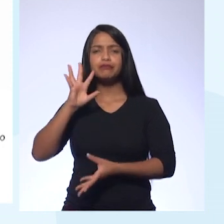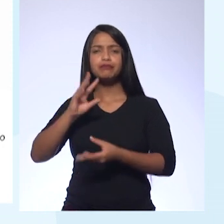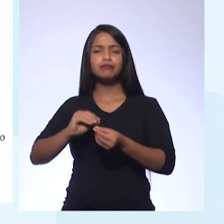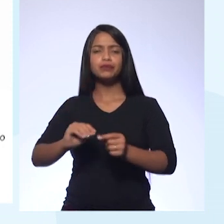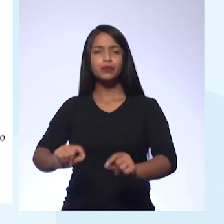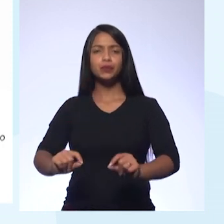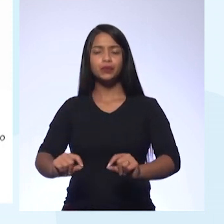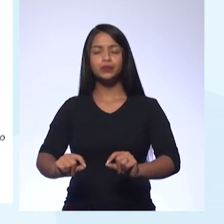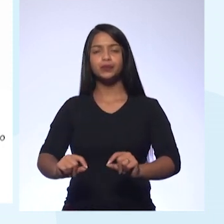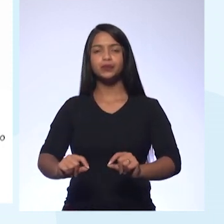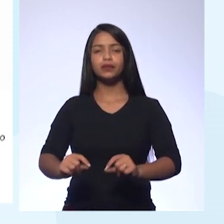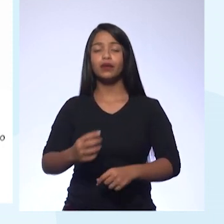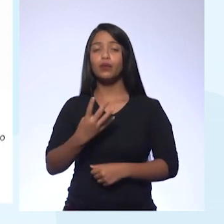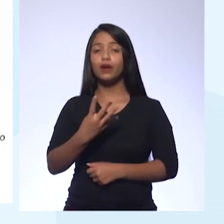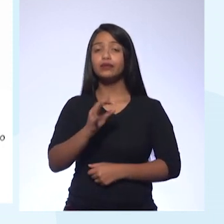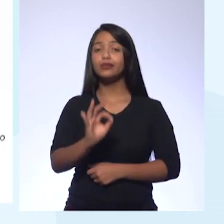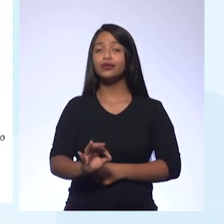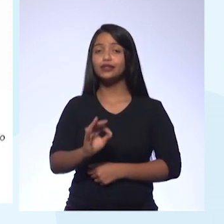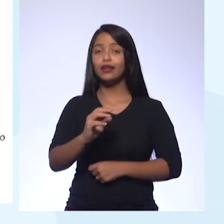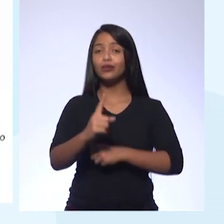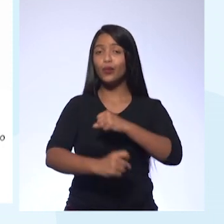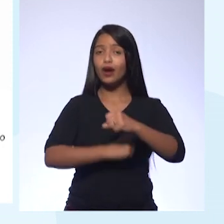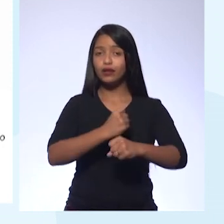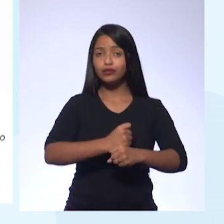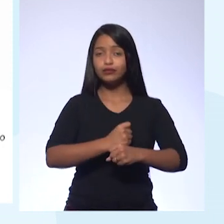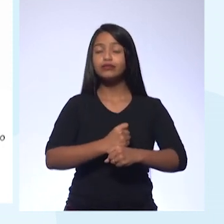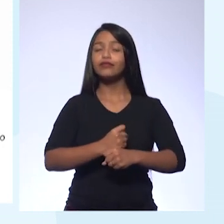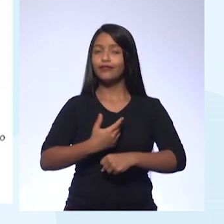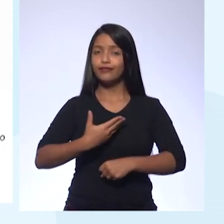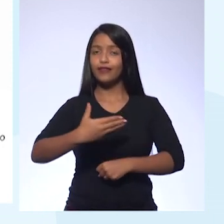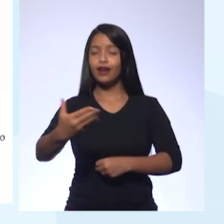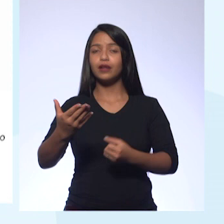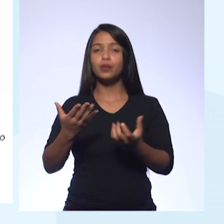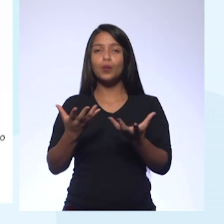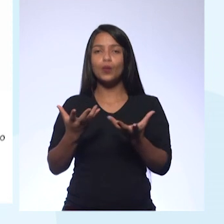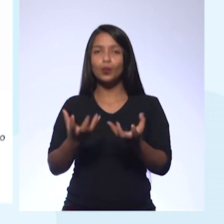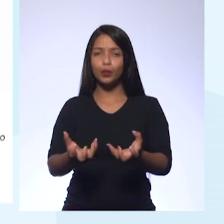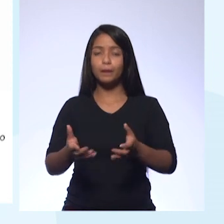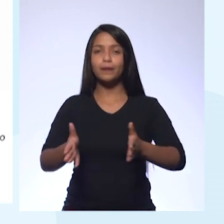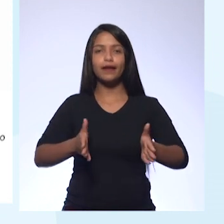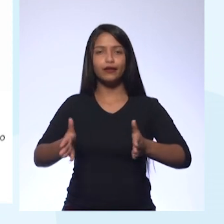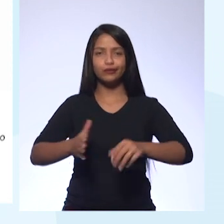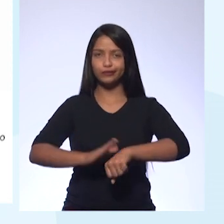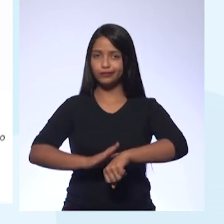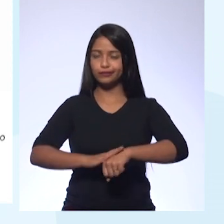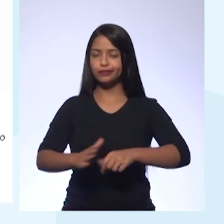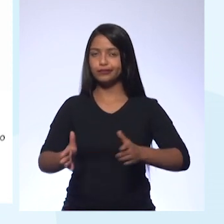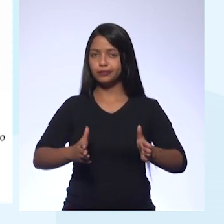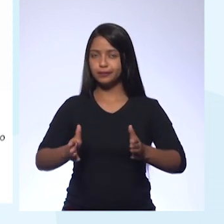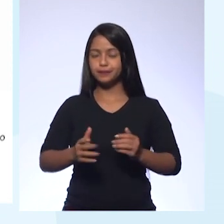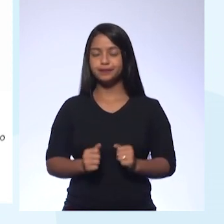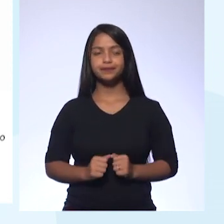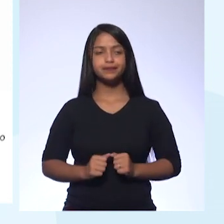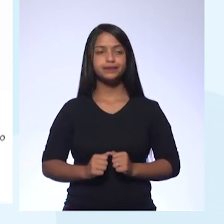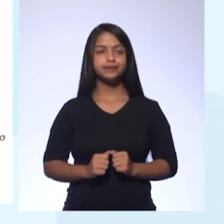4% da precipitação anual. Então vai ter um momento aí de seca, né? Muito bem.